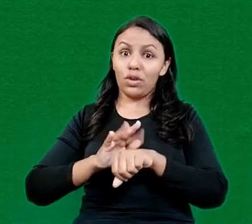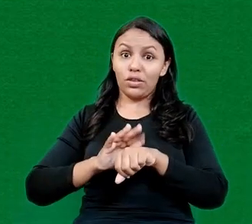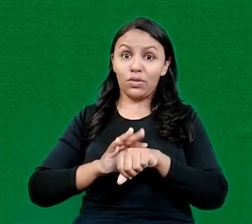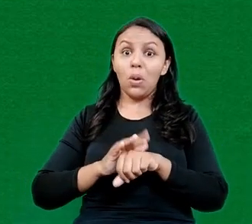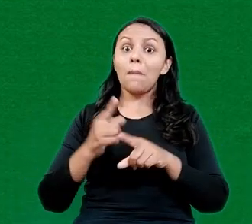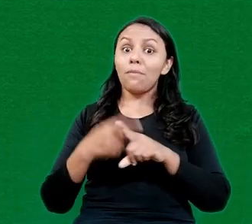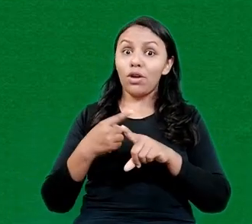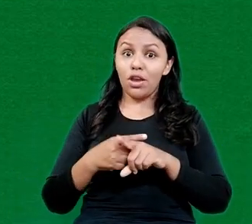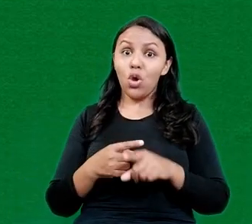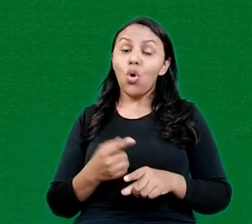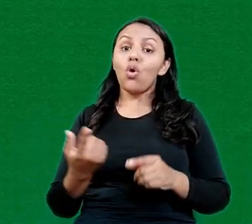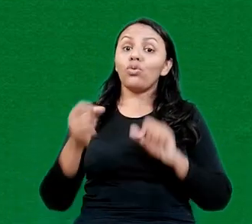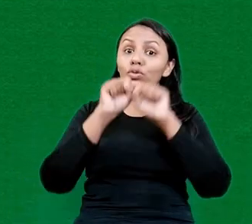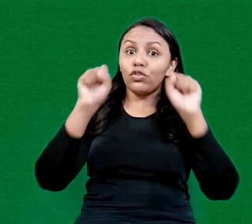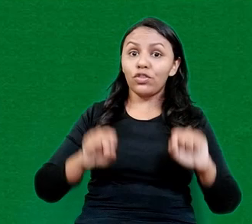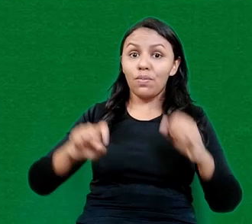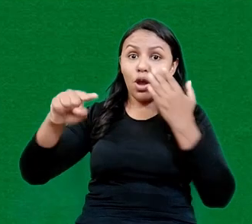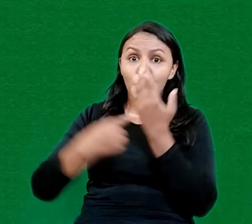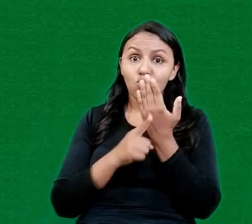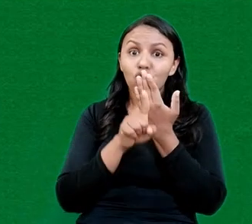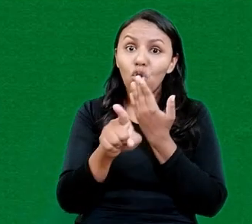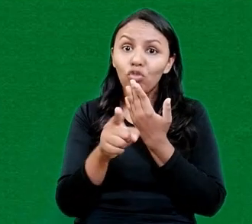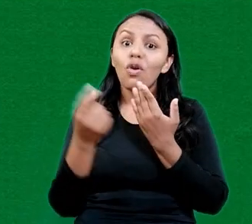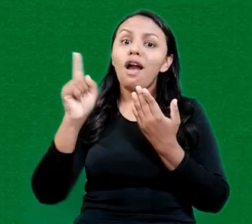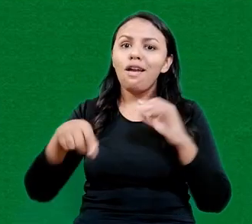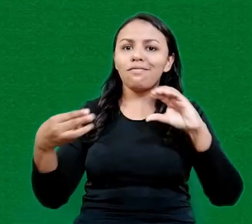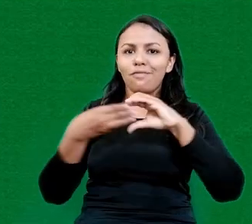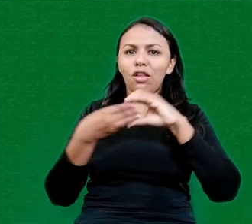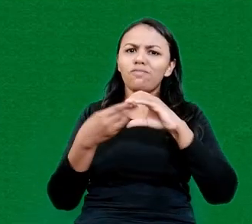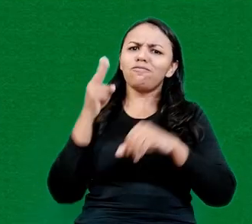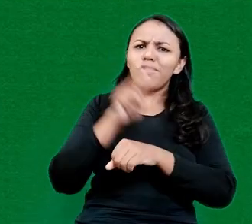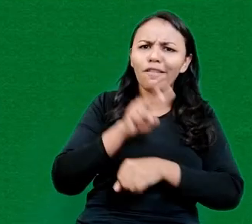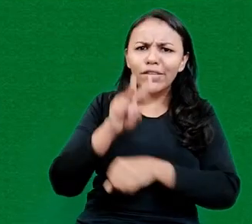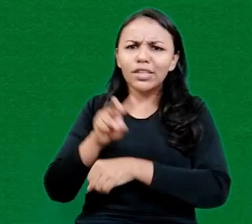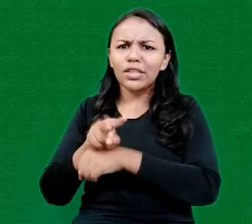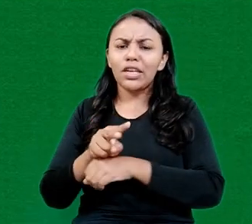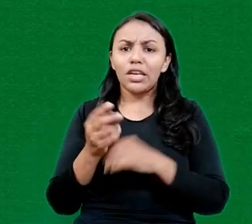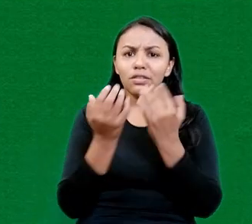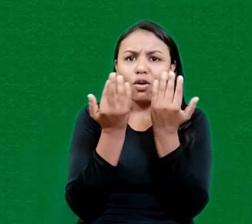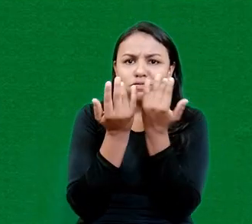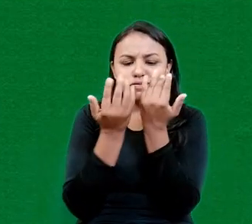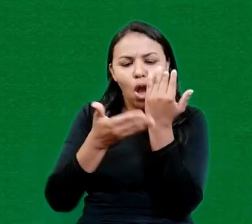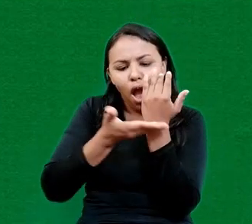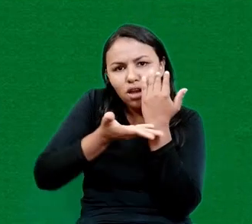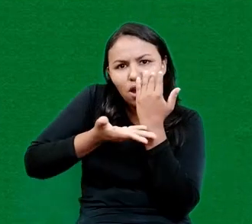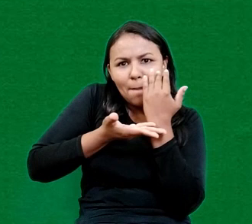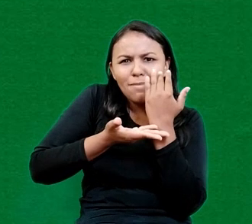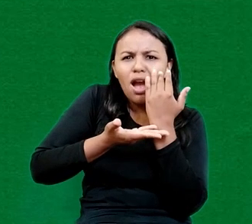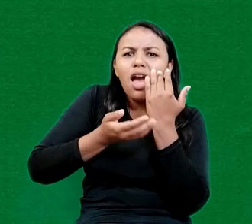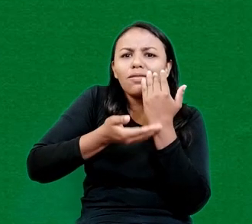de resposta imunológica, elas são células de defesa, e quando essa barreira da integridade intestinal ela